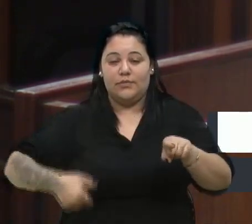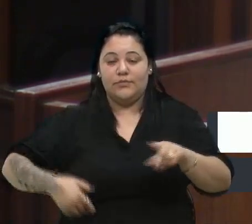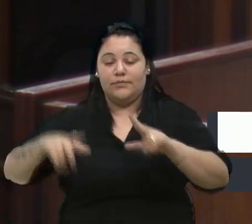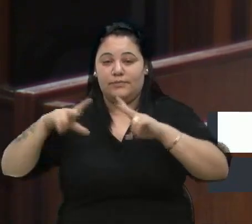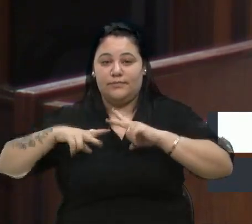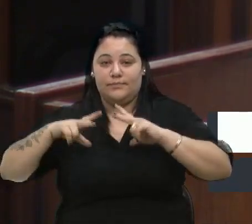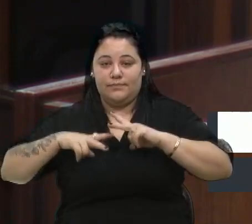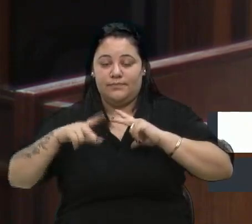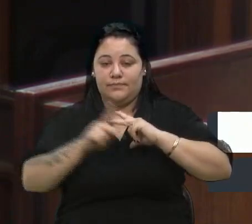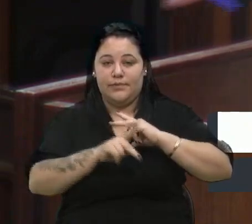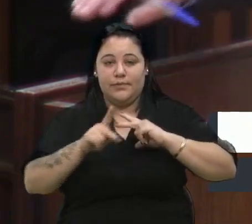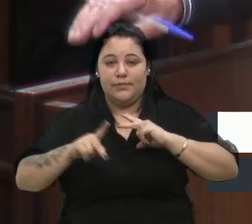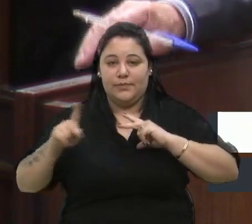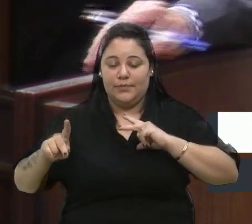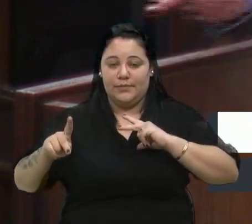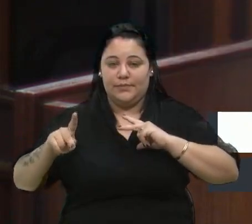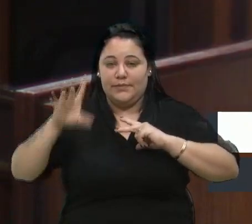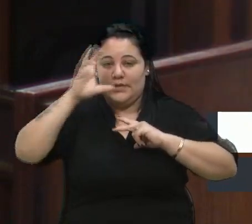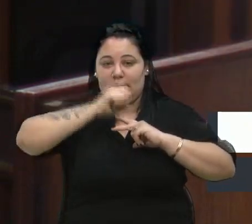Sábado estivemos na praça,